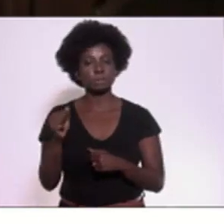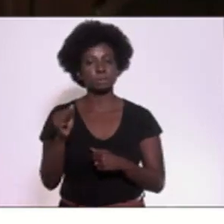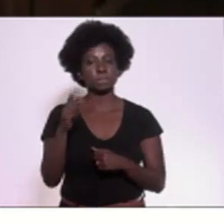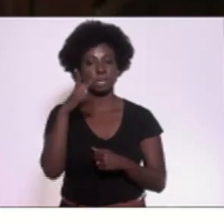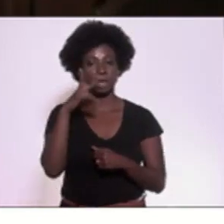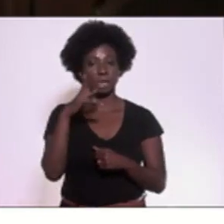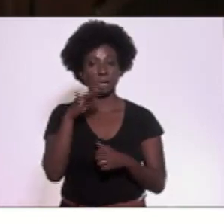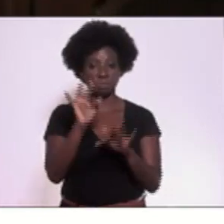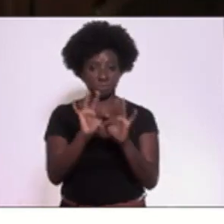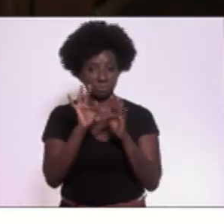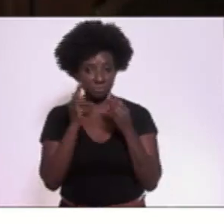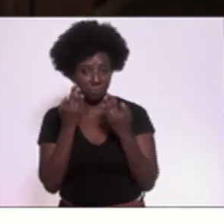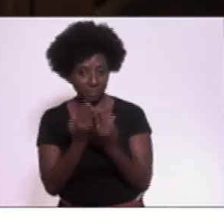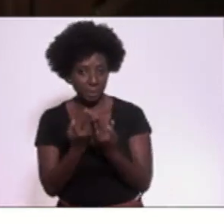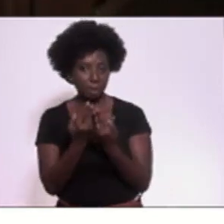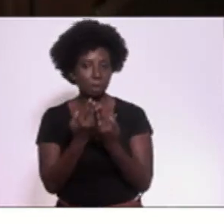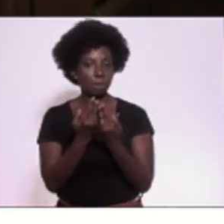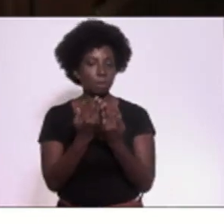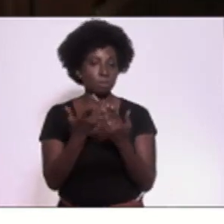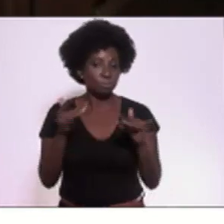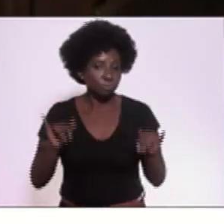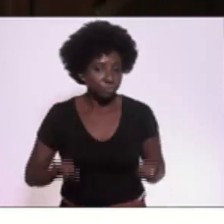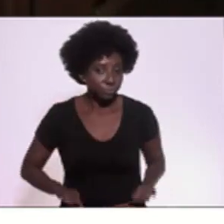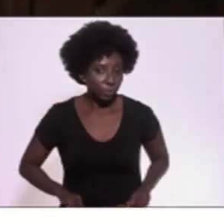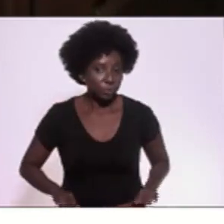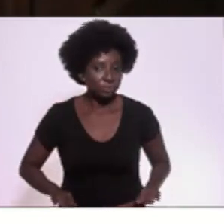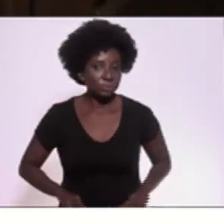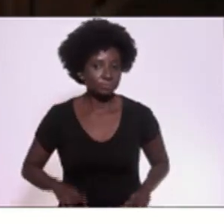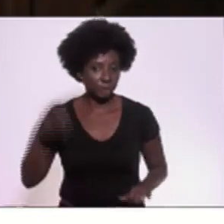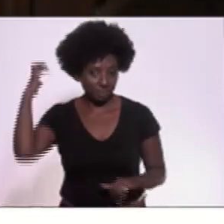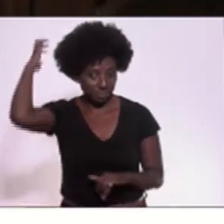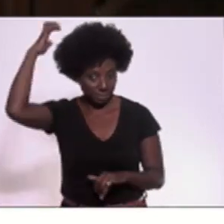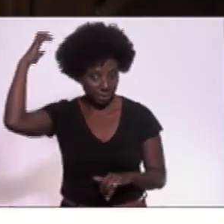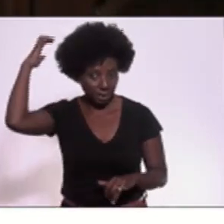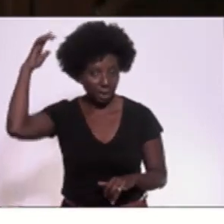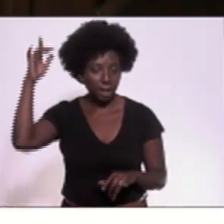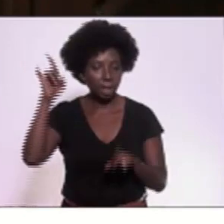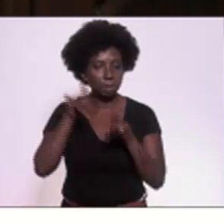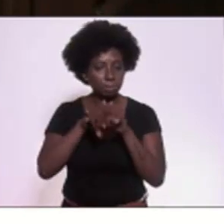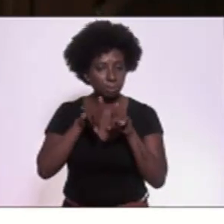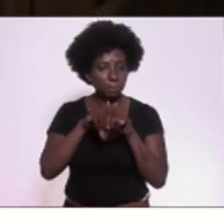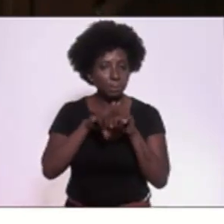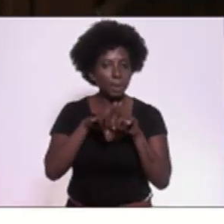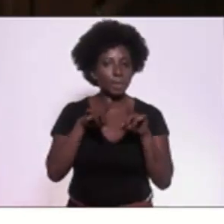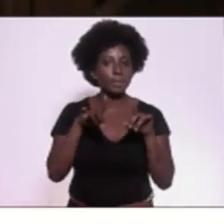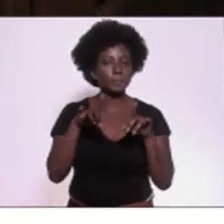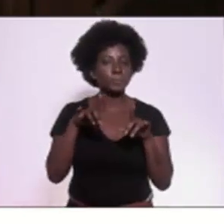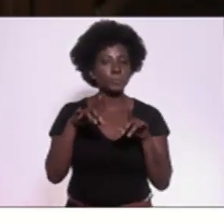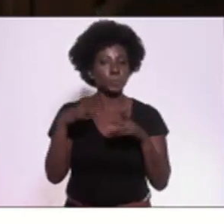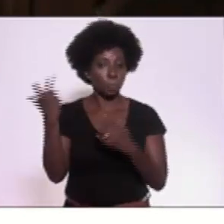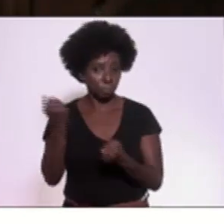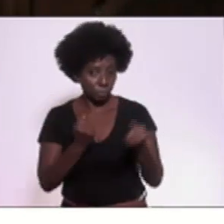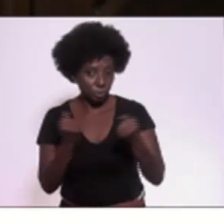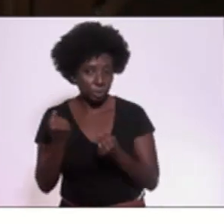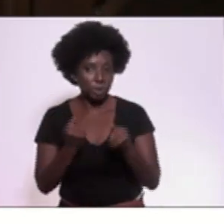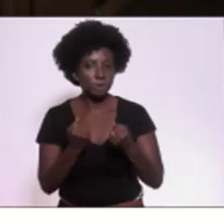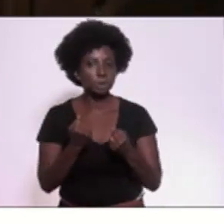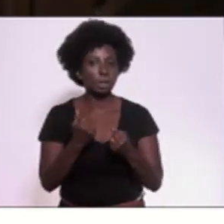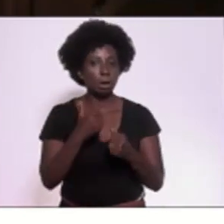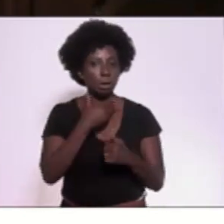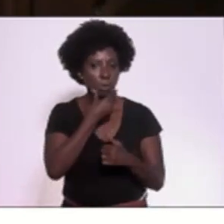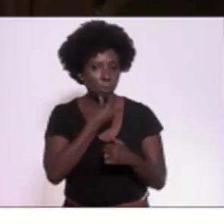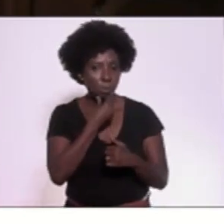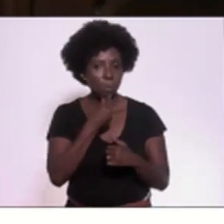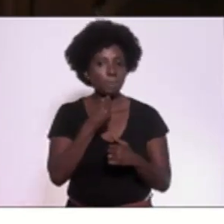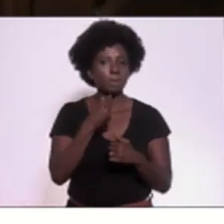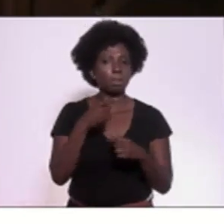a família do Anderson sofre e que o Estado brasileiro, concretamente, não apresentou nenhuma solução